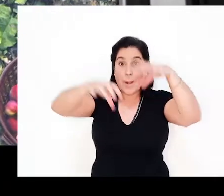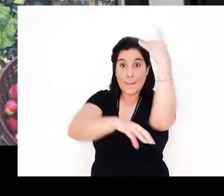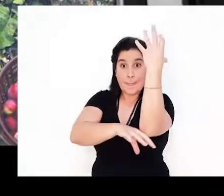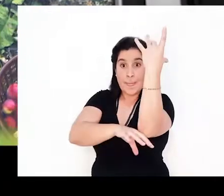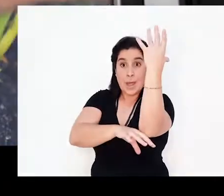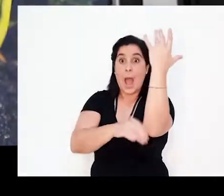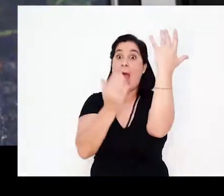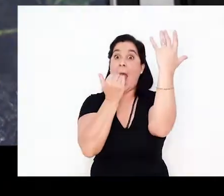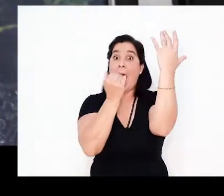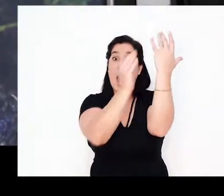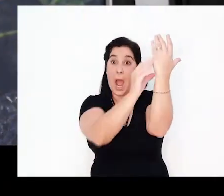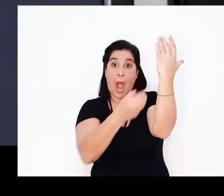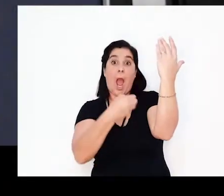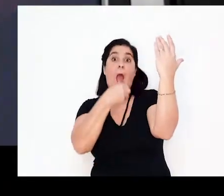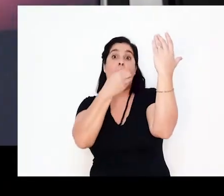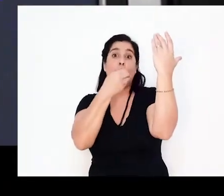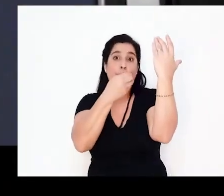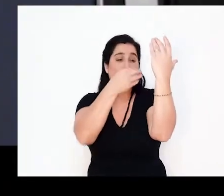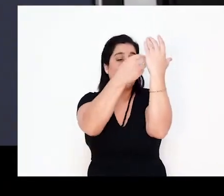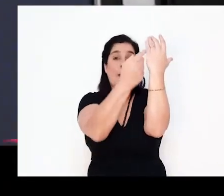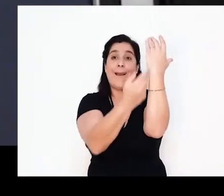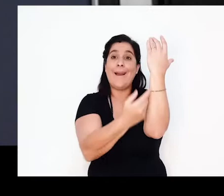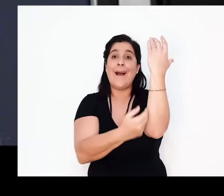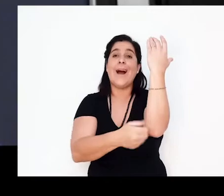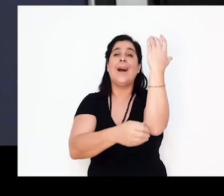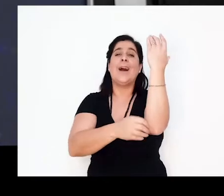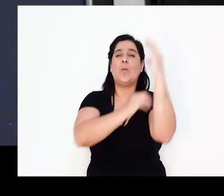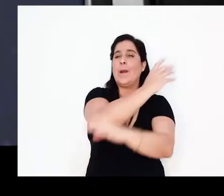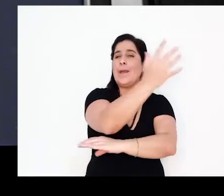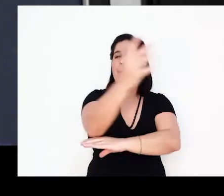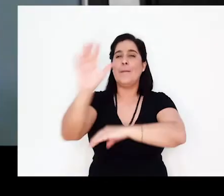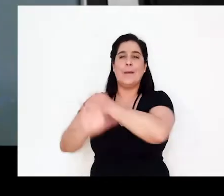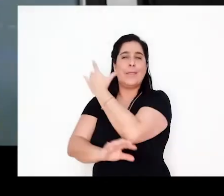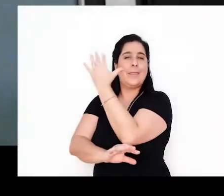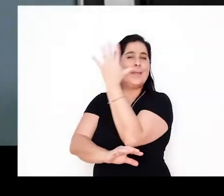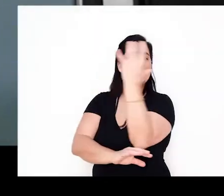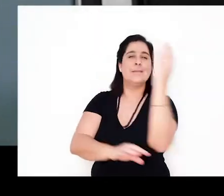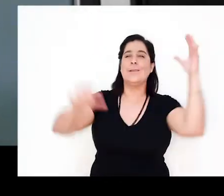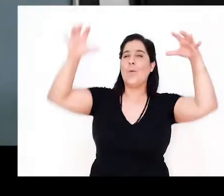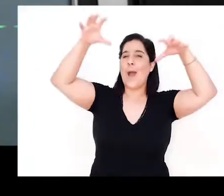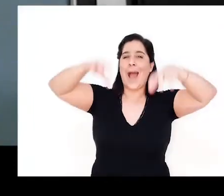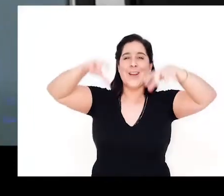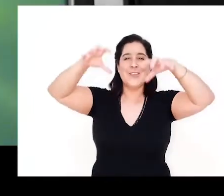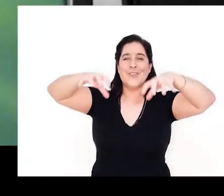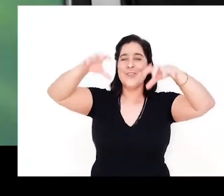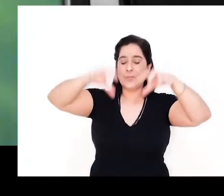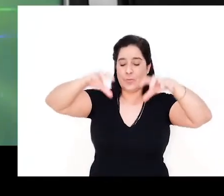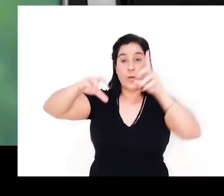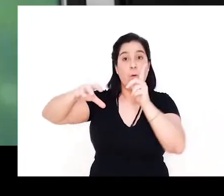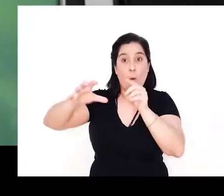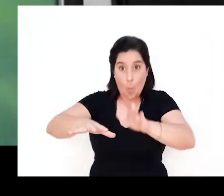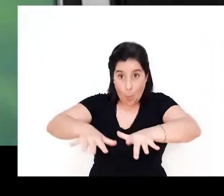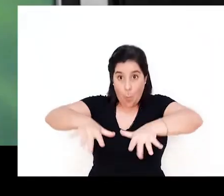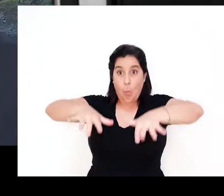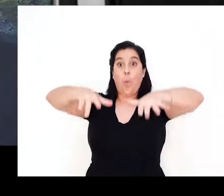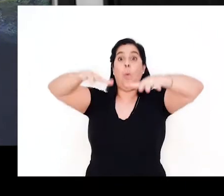música, escorre por entre os galhos, as folhas e toda a plantação. Toda essa chuva enche novamente os rios, a